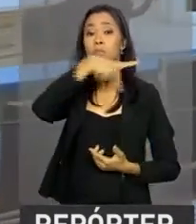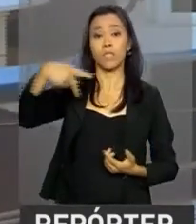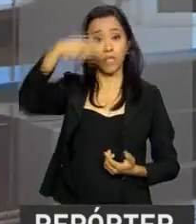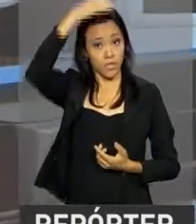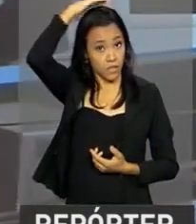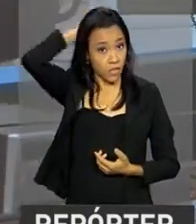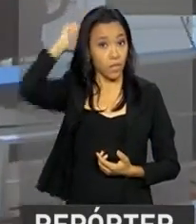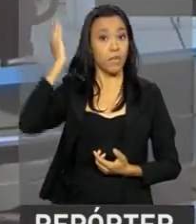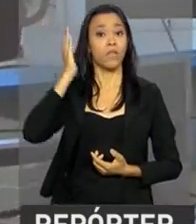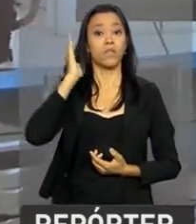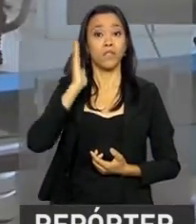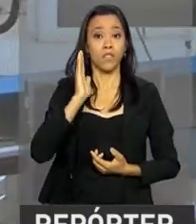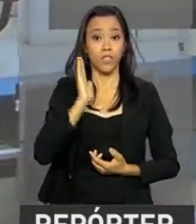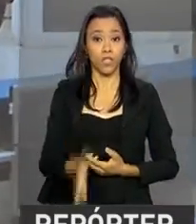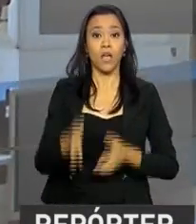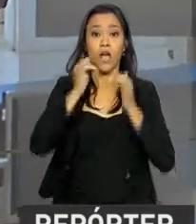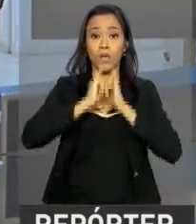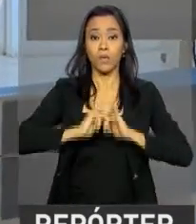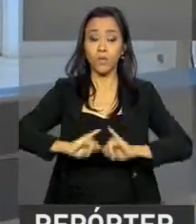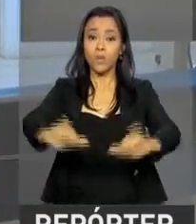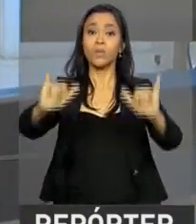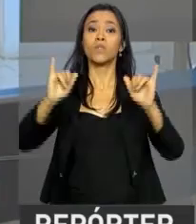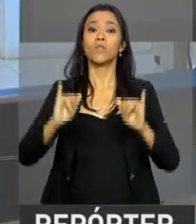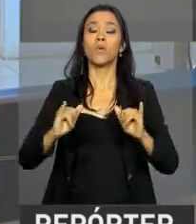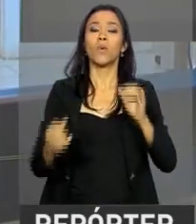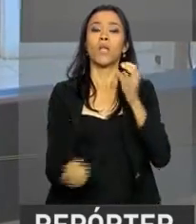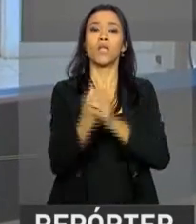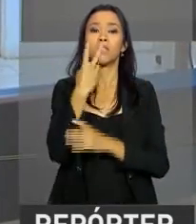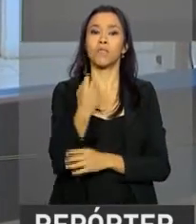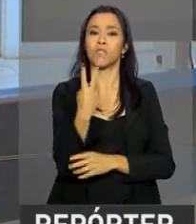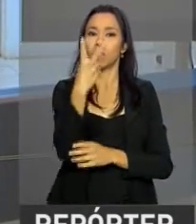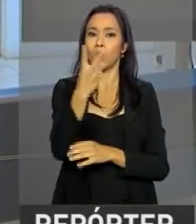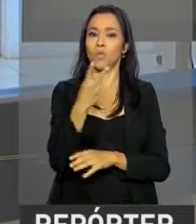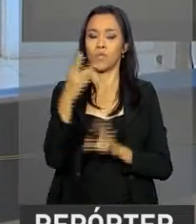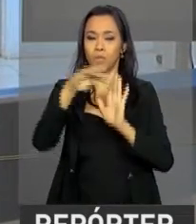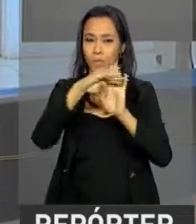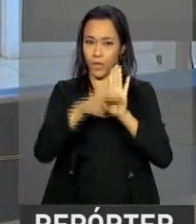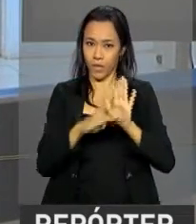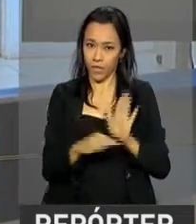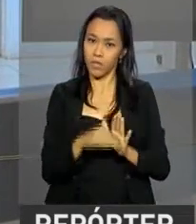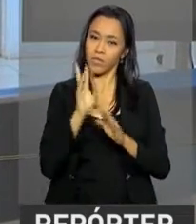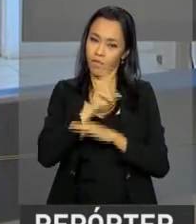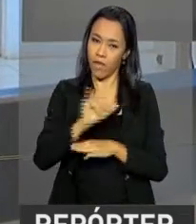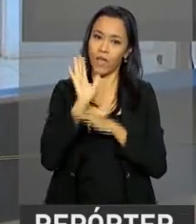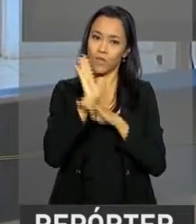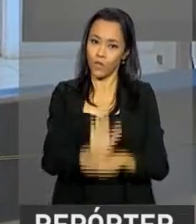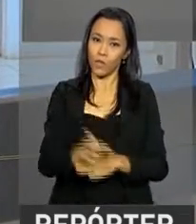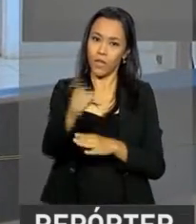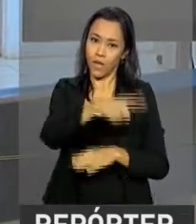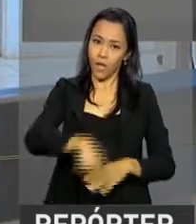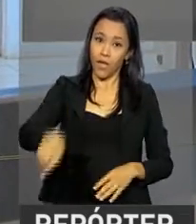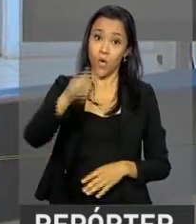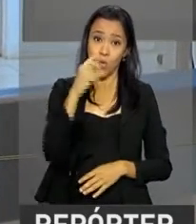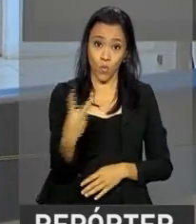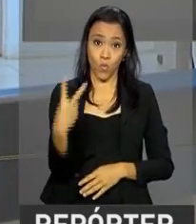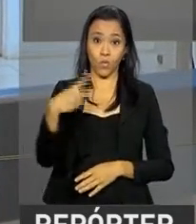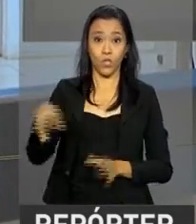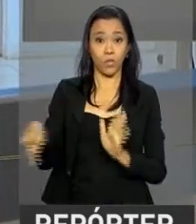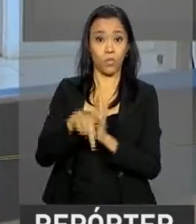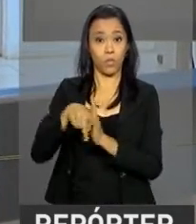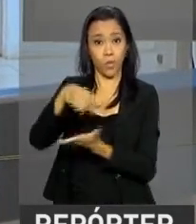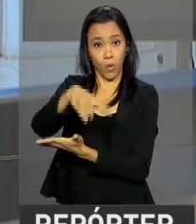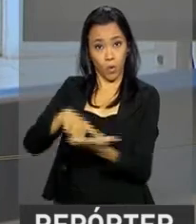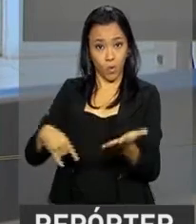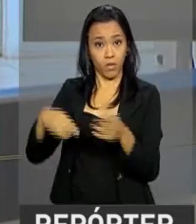anunciou o lançamento de dois programas que trarão benefícios para os brasileiros um de regularização de propriedades